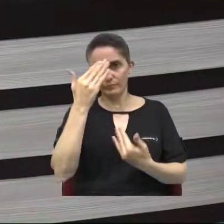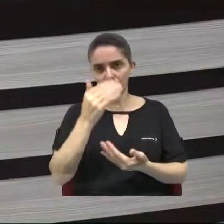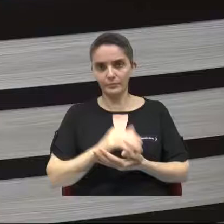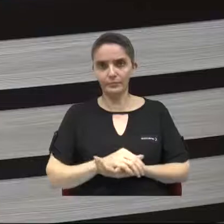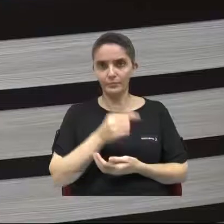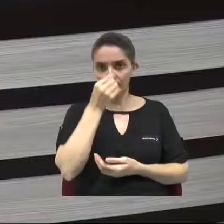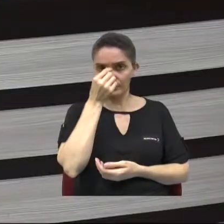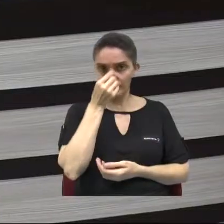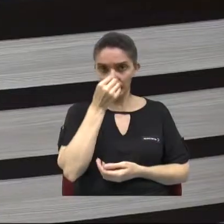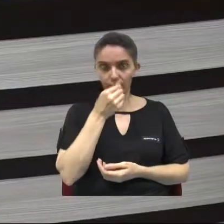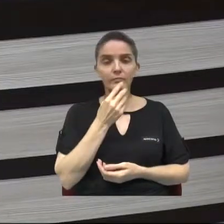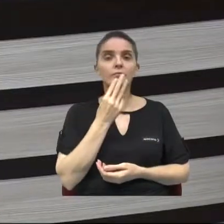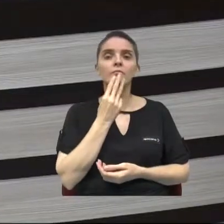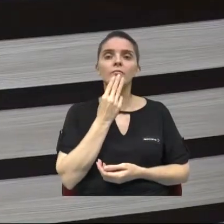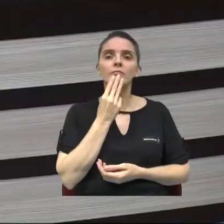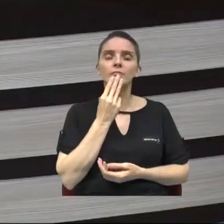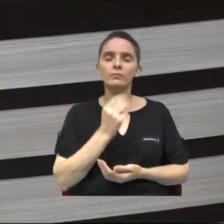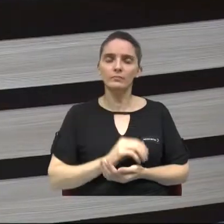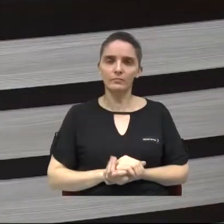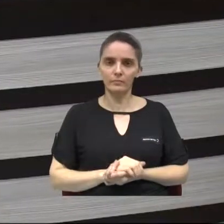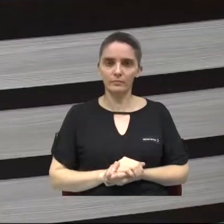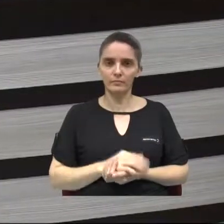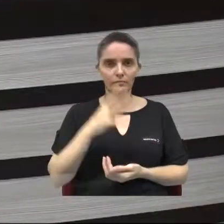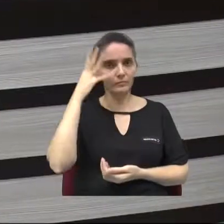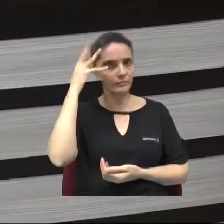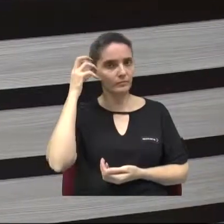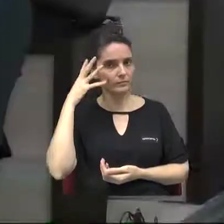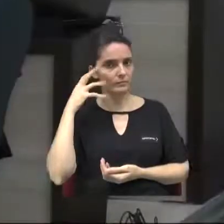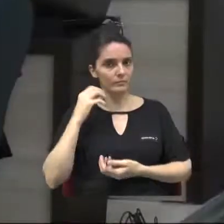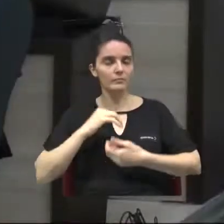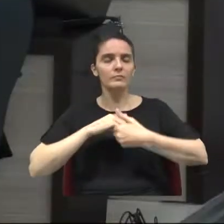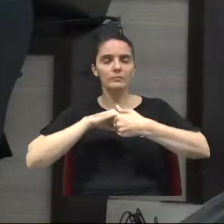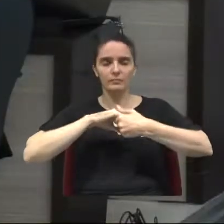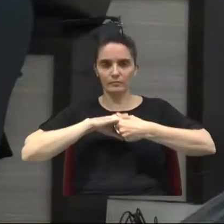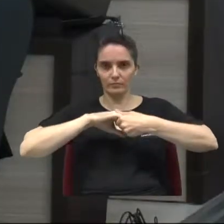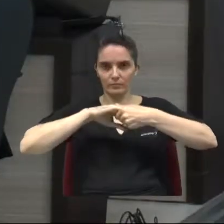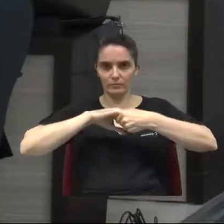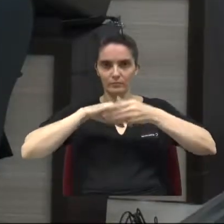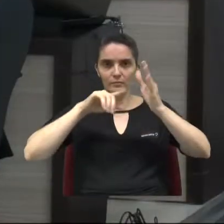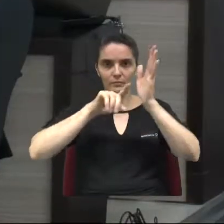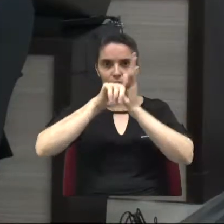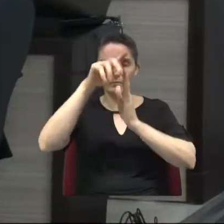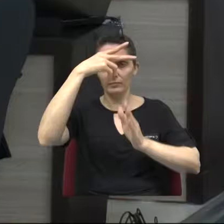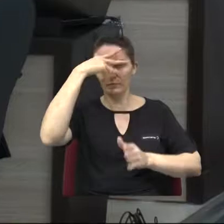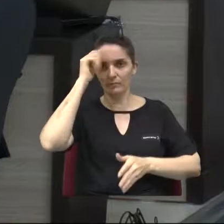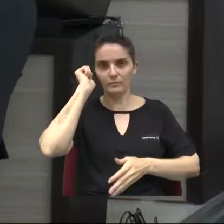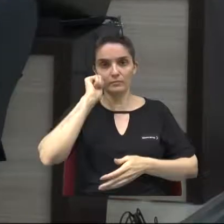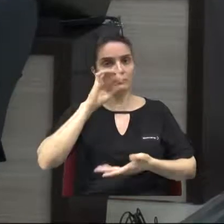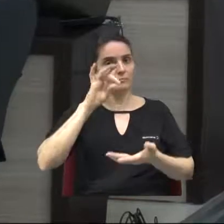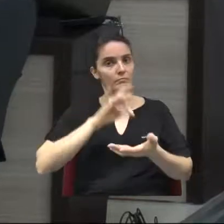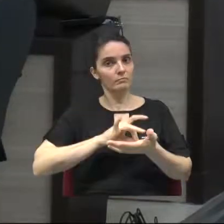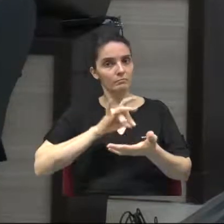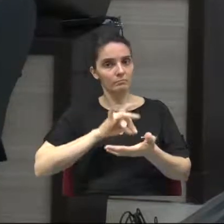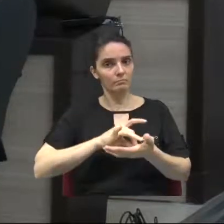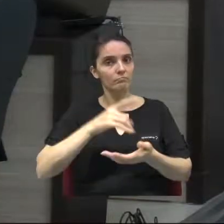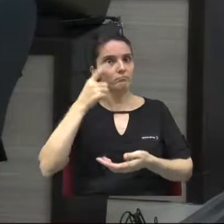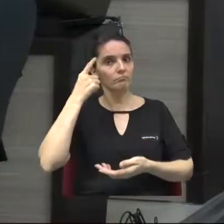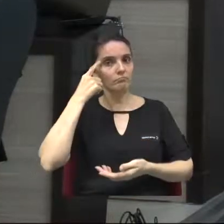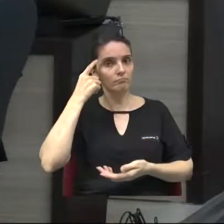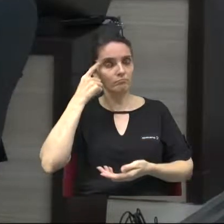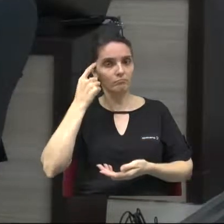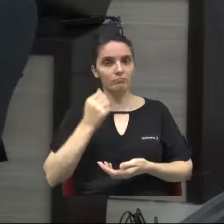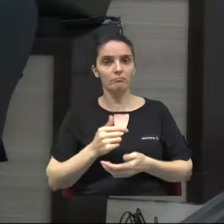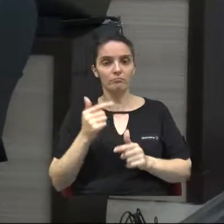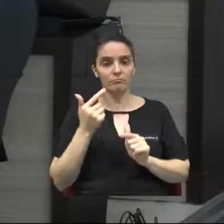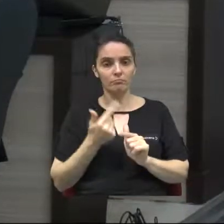vereador Vaguinho. Vereadora Lubogo, parabéns pelo requerimento. Eu juro que eu pensei que esse problema já